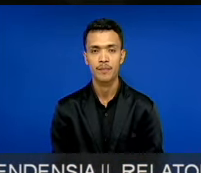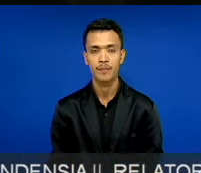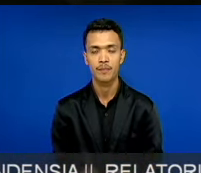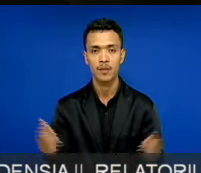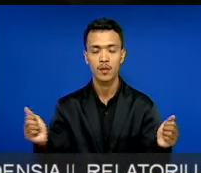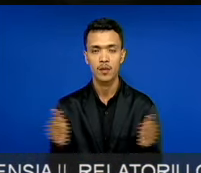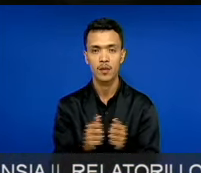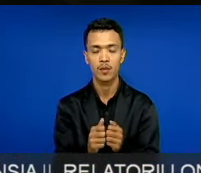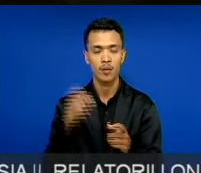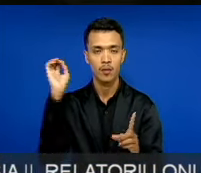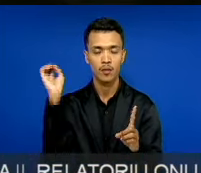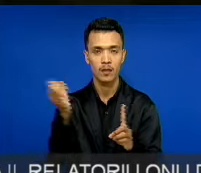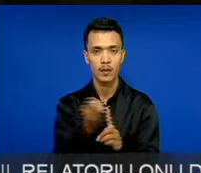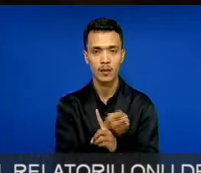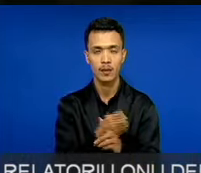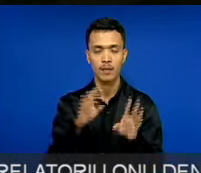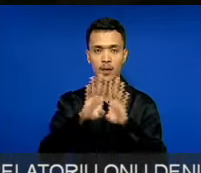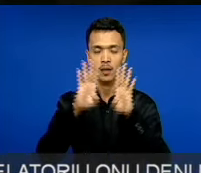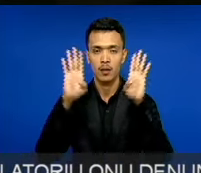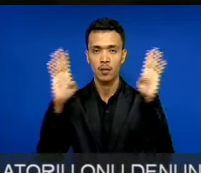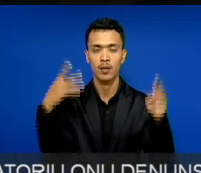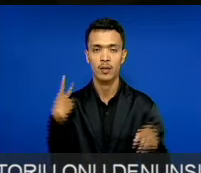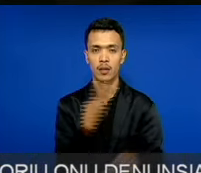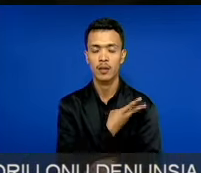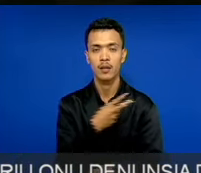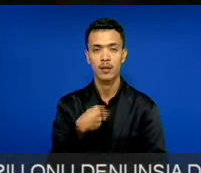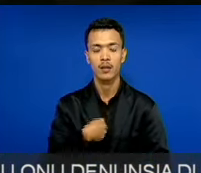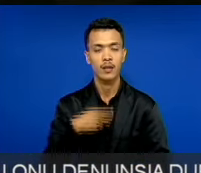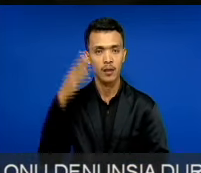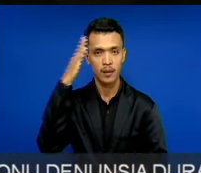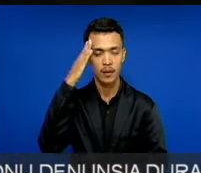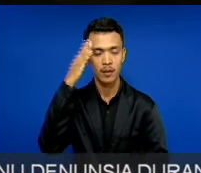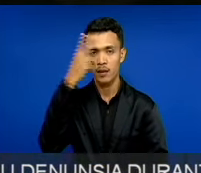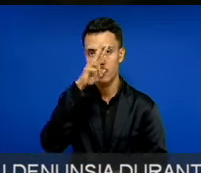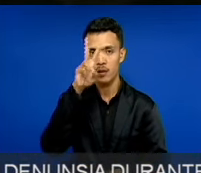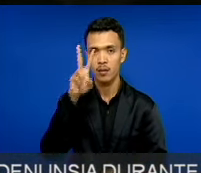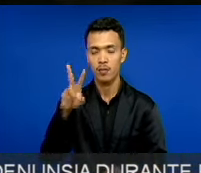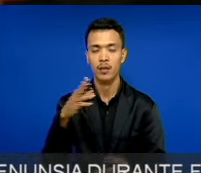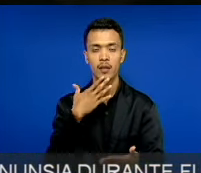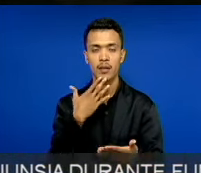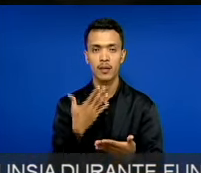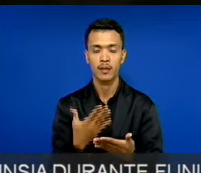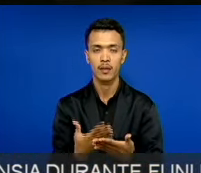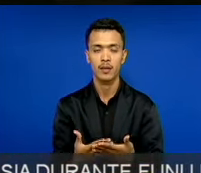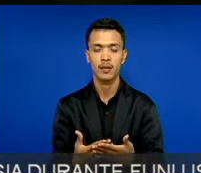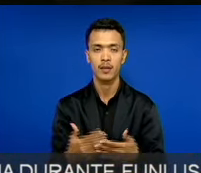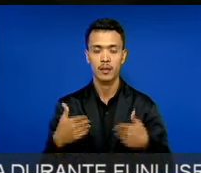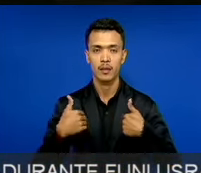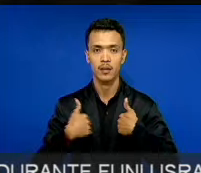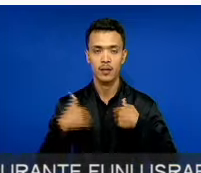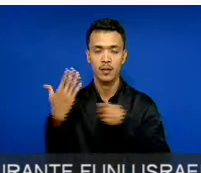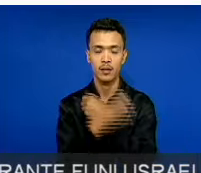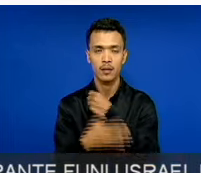qual é o objetivo, a tu loque e de né a noite. A tua areva e de né potencialidade e de né